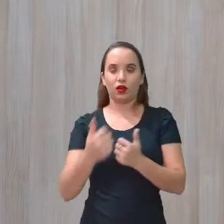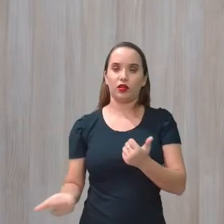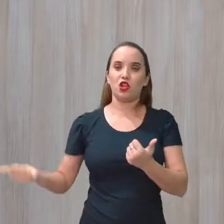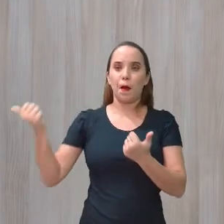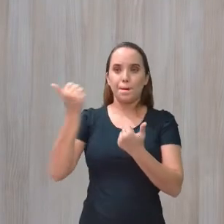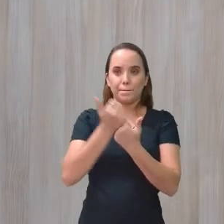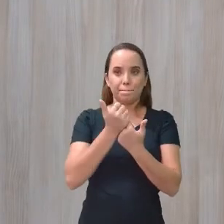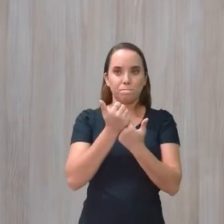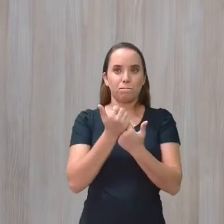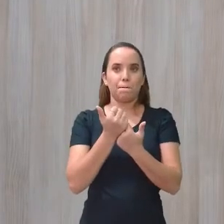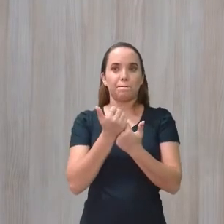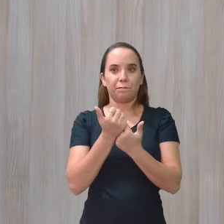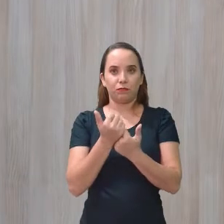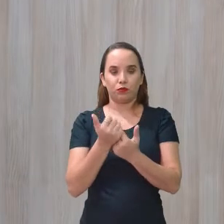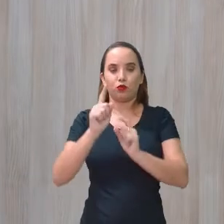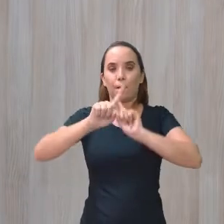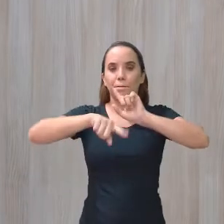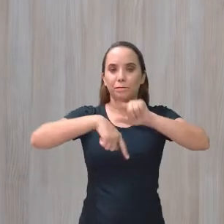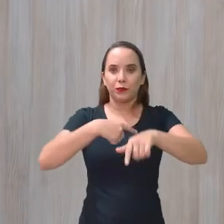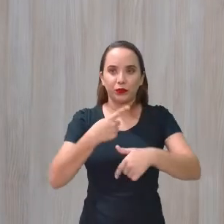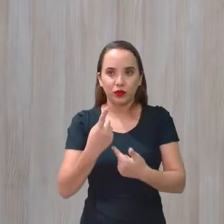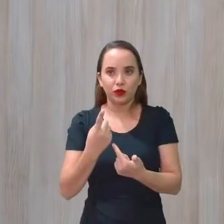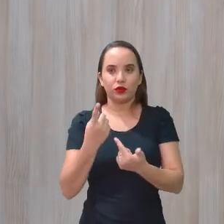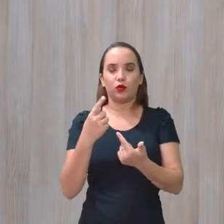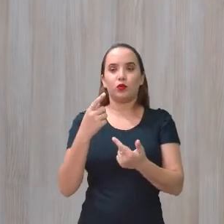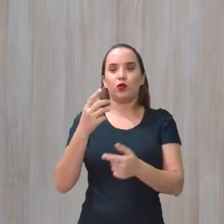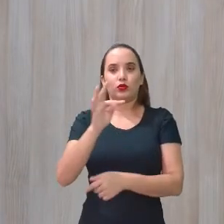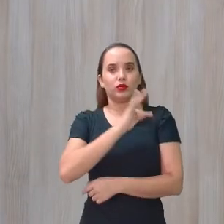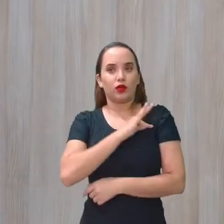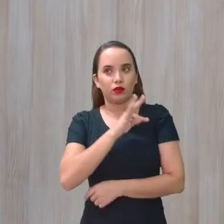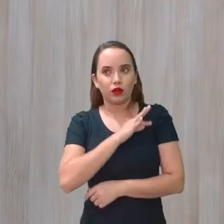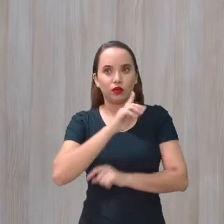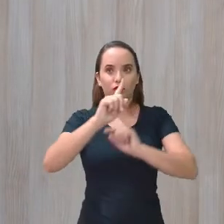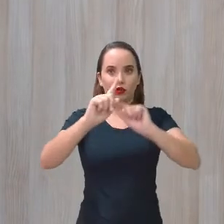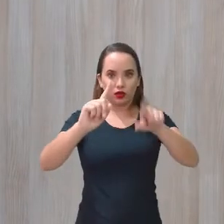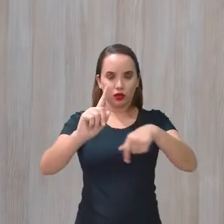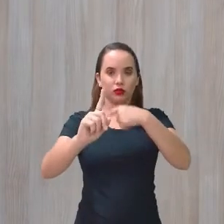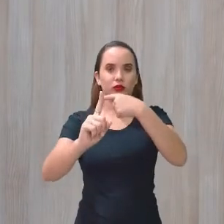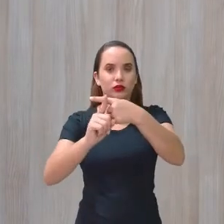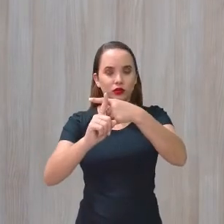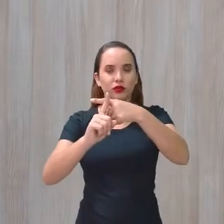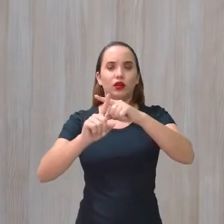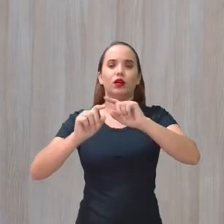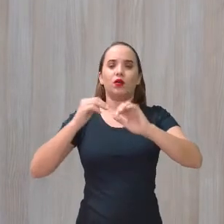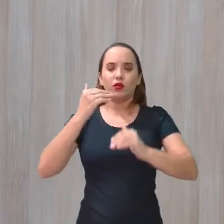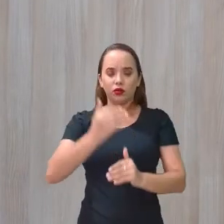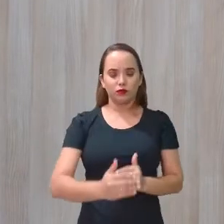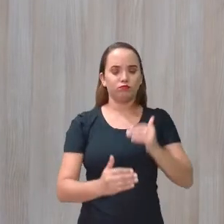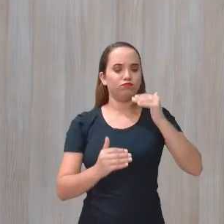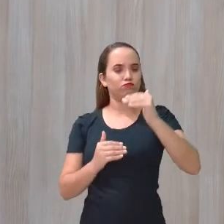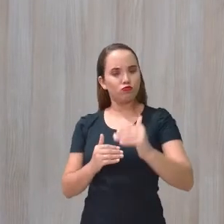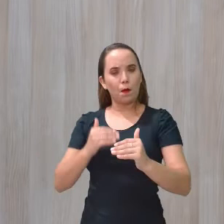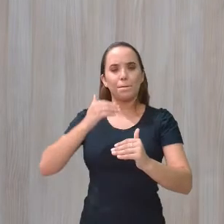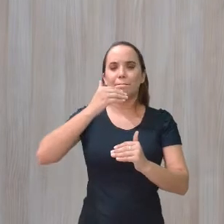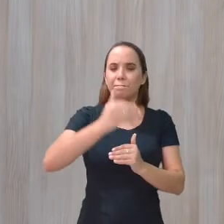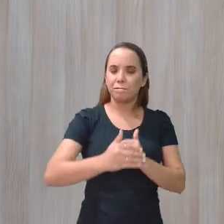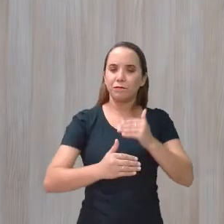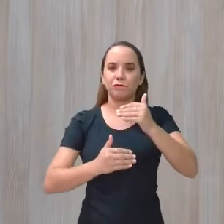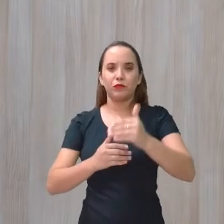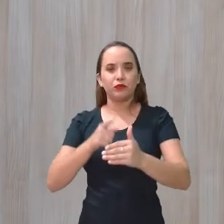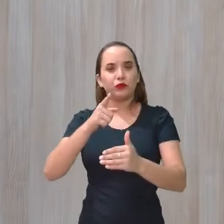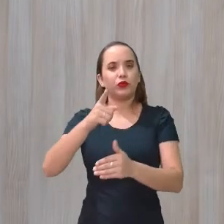da substituição. Depois a gente vai aprender a técnica da adição e com isso daí a gente vai fazer com que você